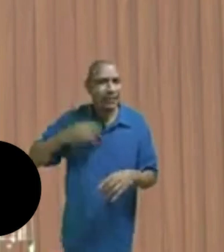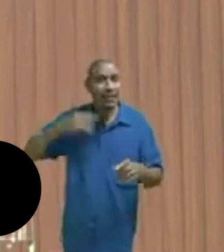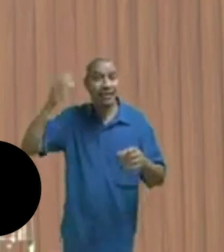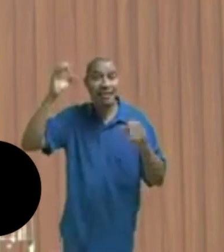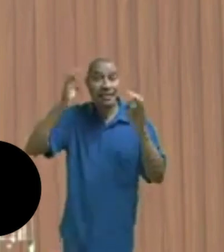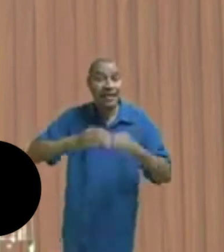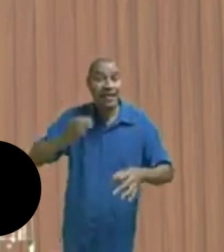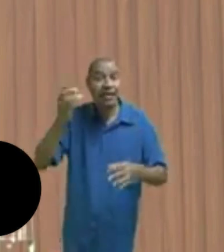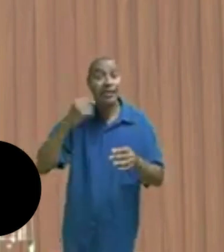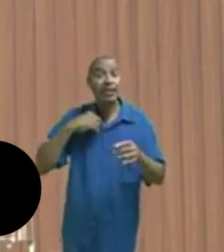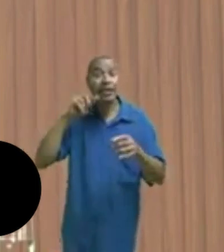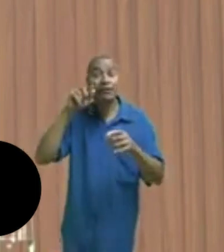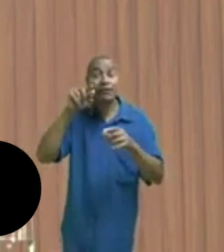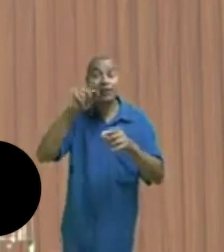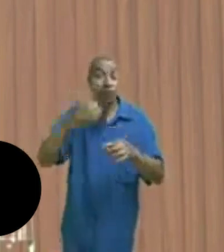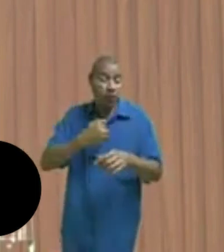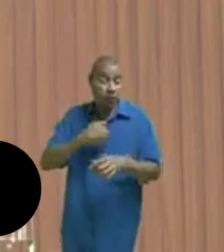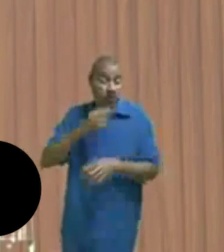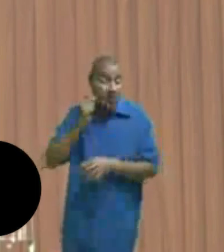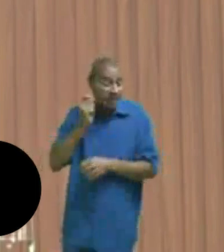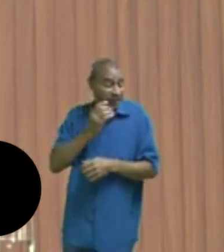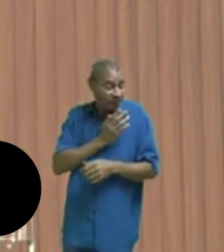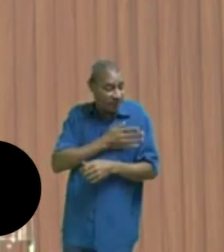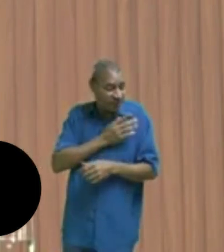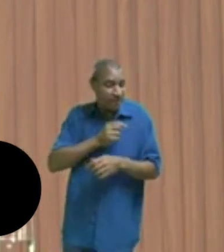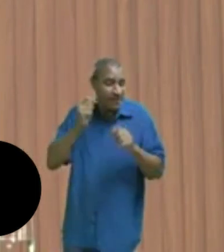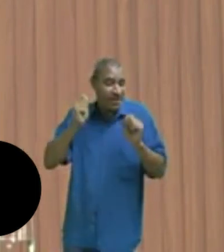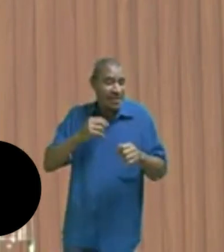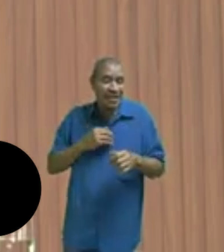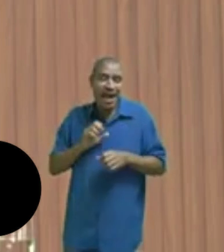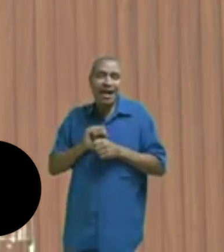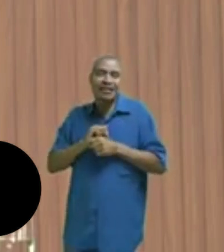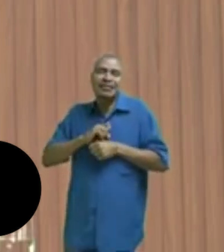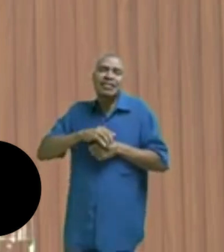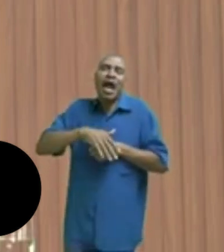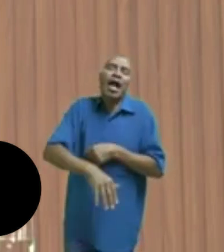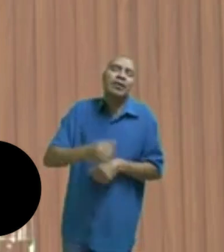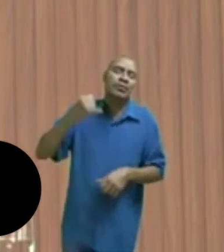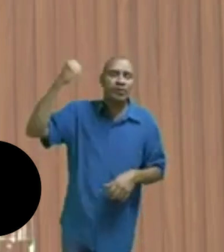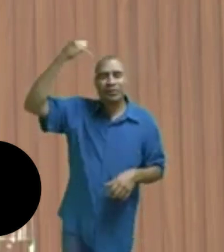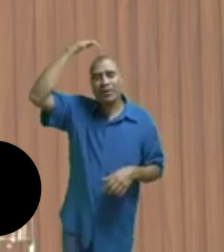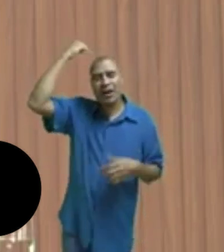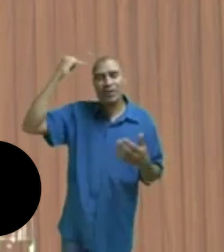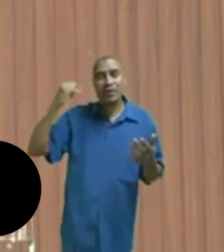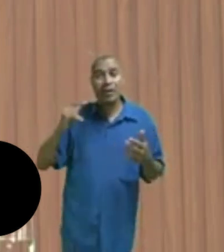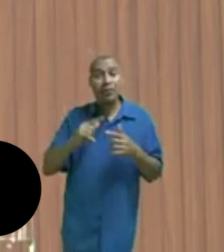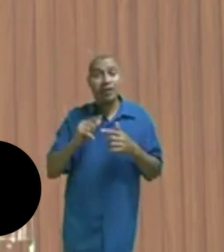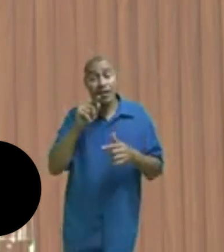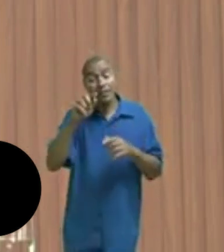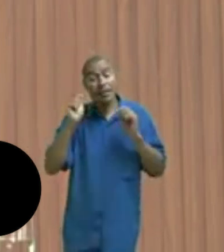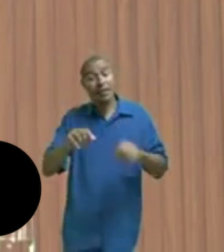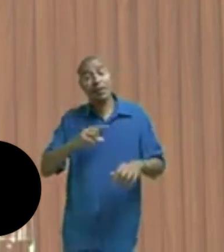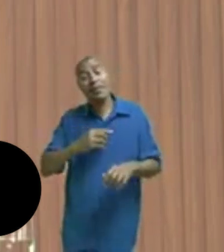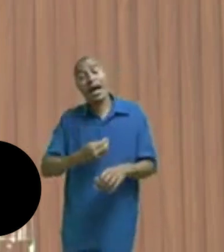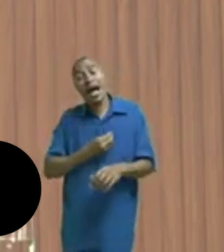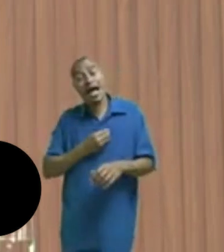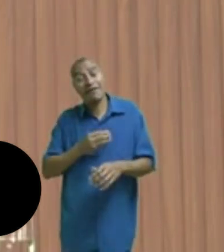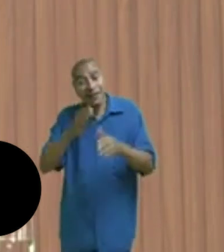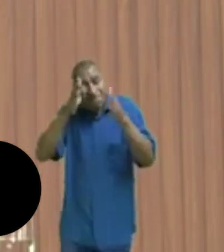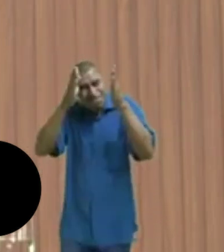Ele que enche o nosso coração, e é isso que proclamamos, irmãos. não uma vida correta,